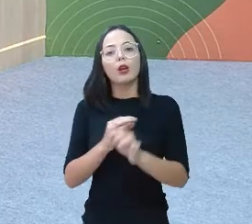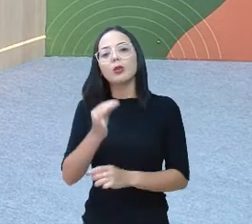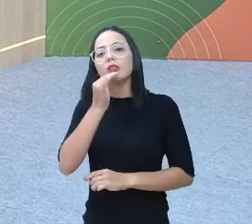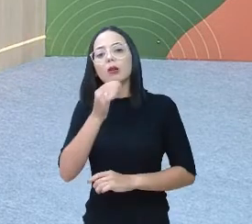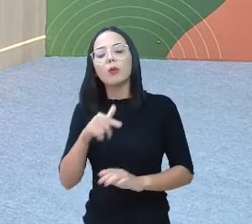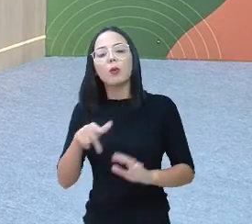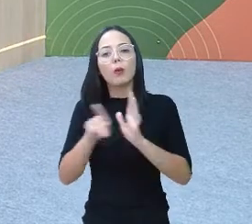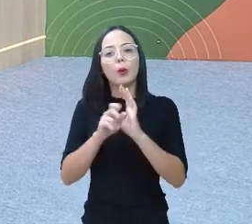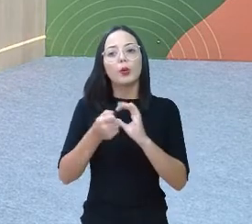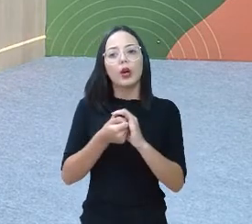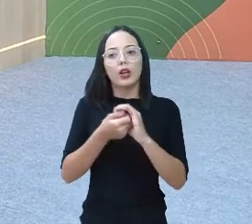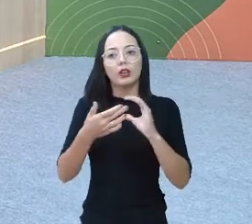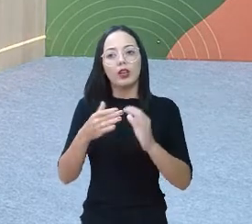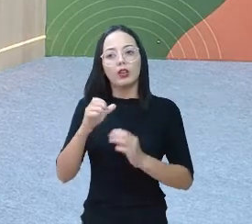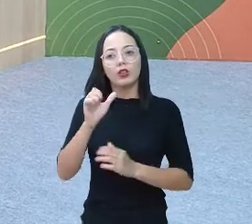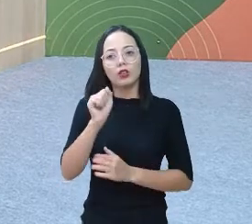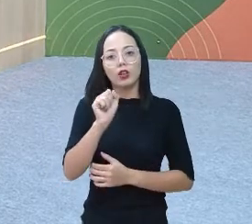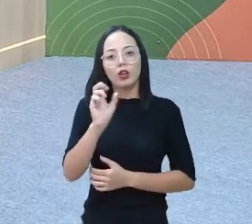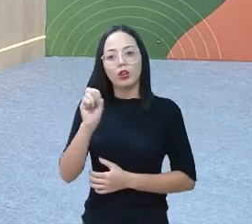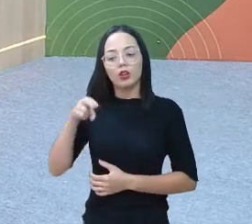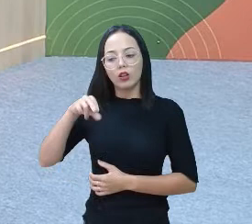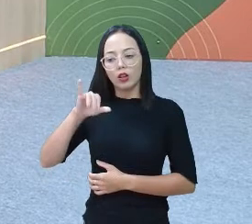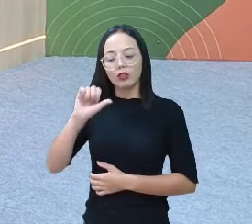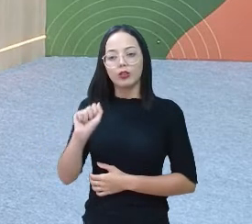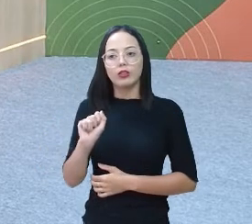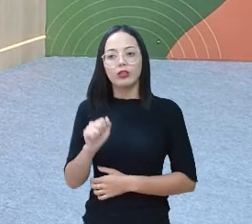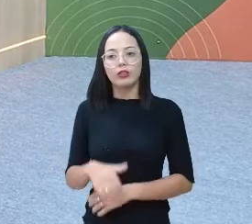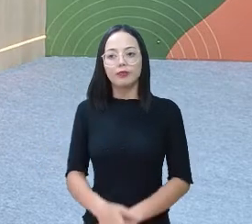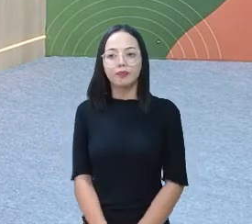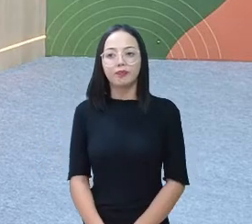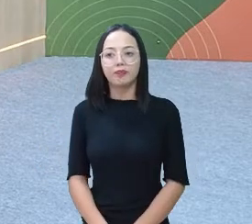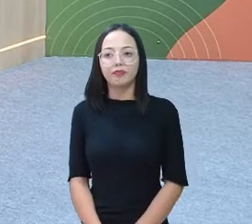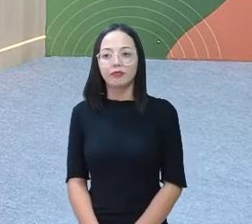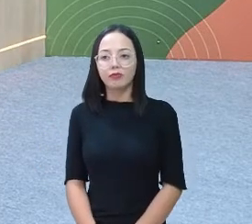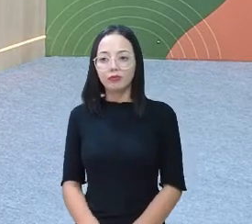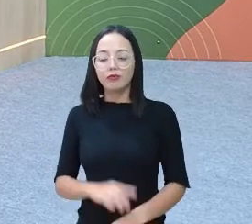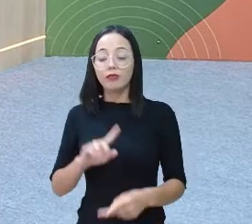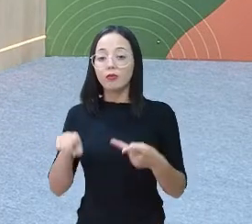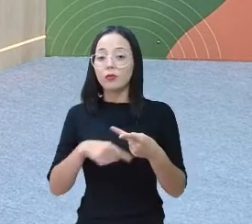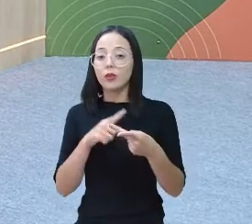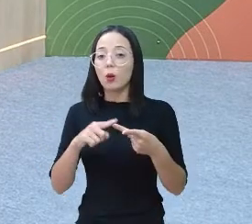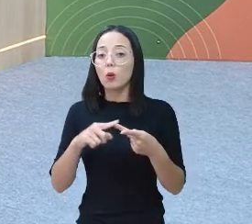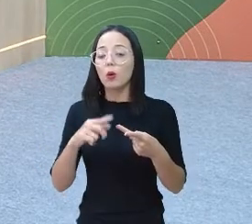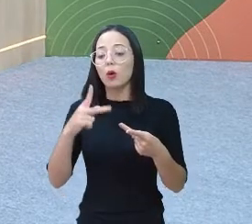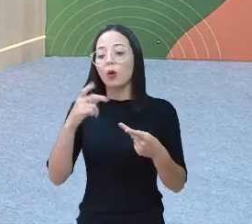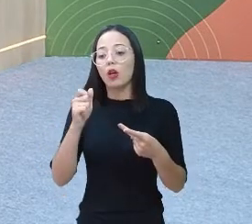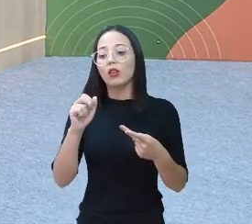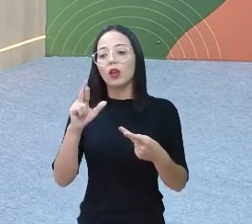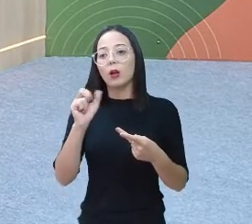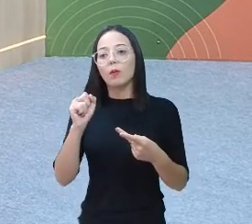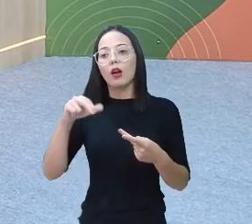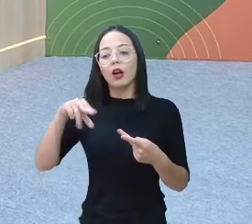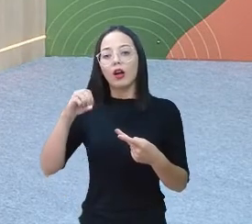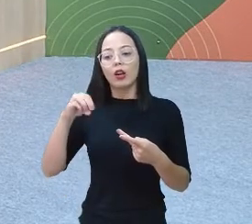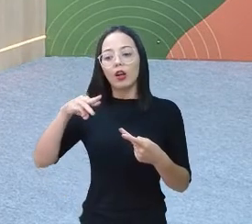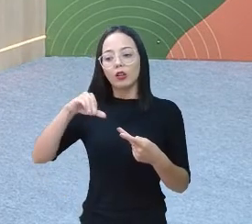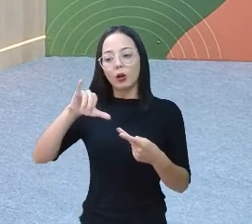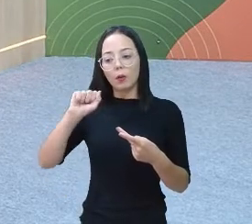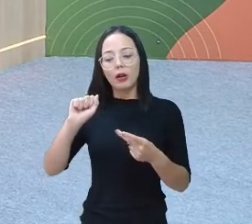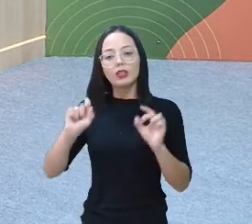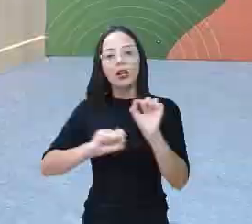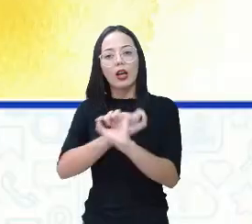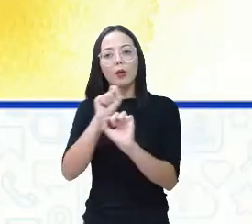caracteriza de assonância, tá certo? E a paranomásia, Vivi? Bom, a paranomásia, ela consiste